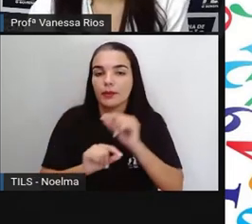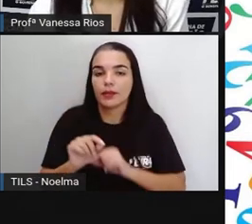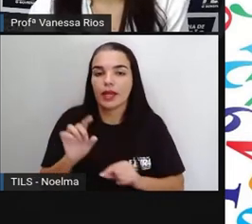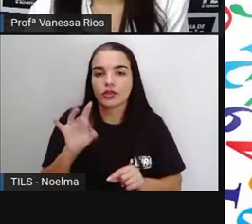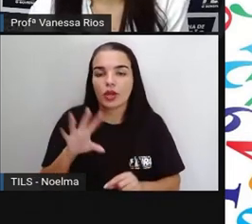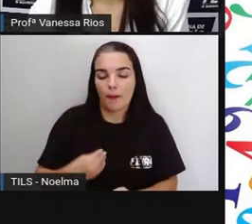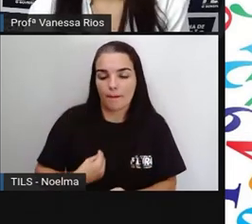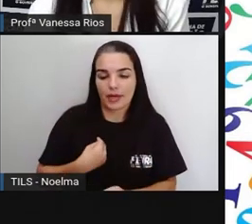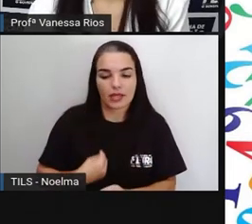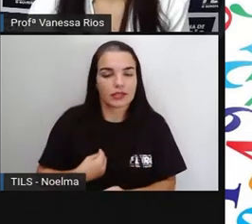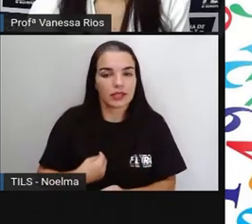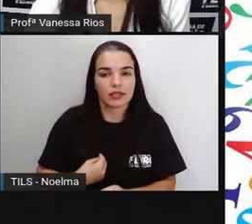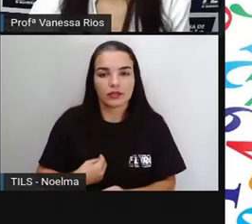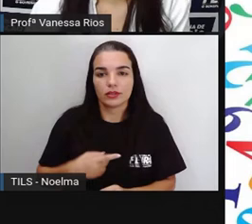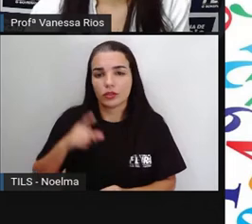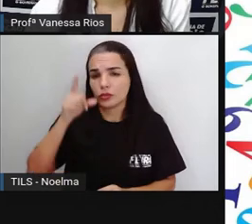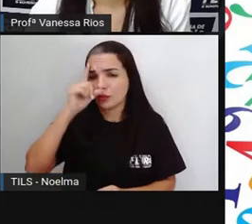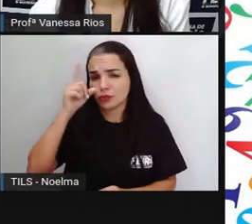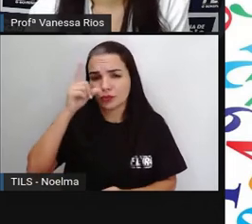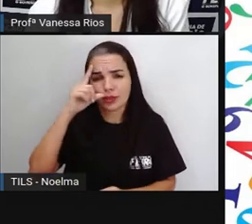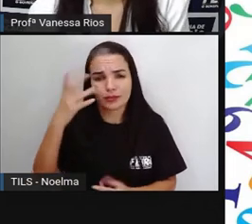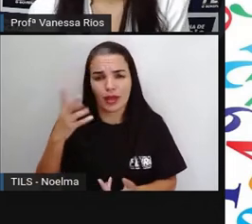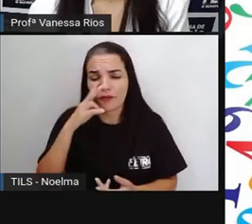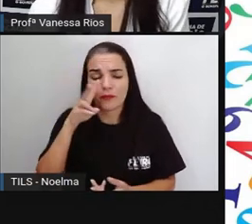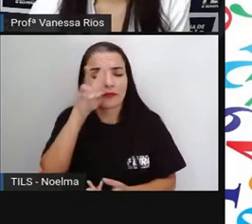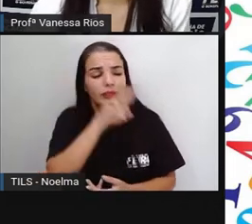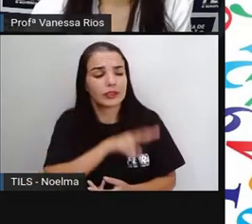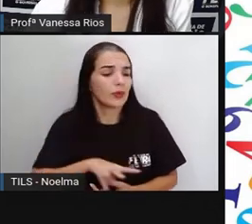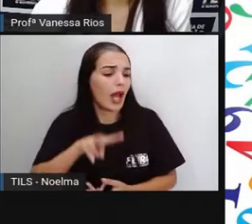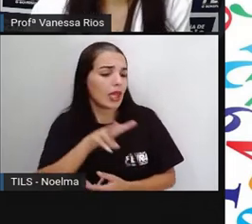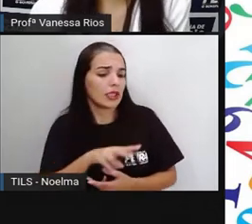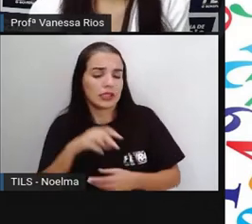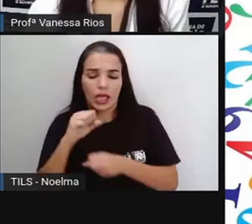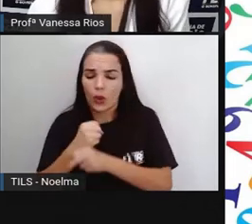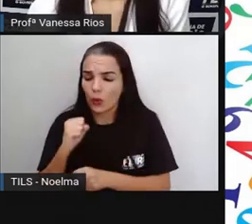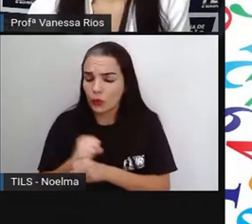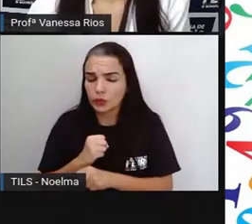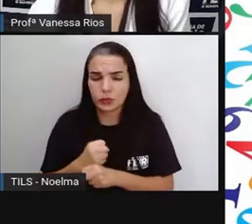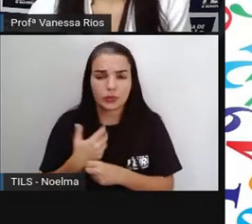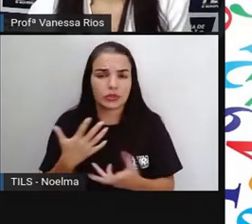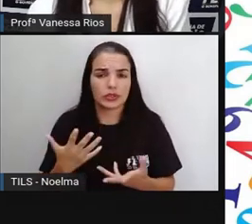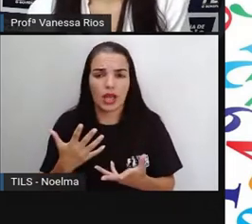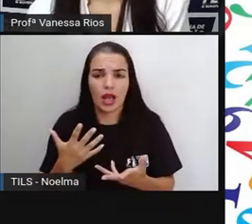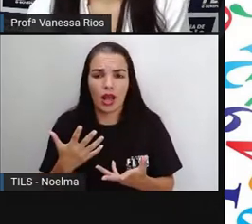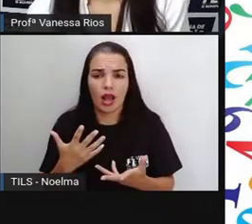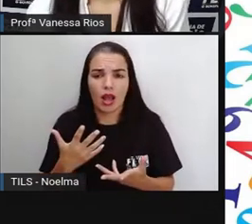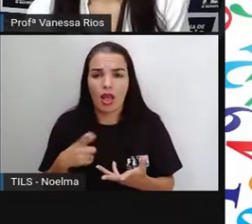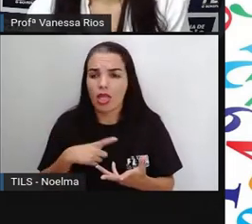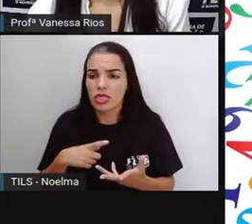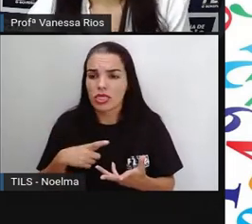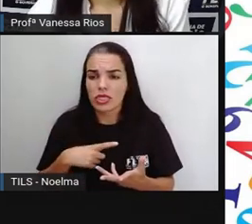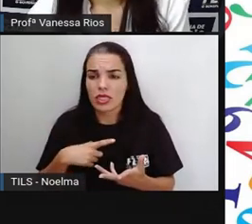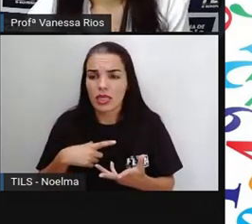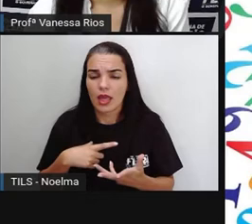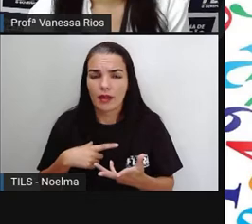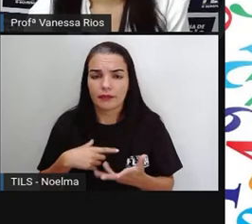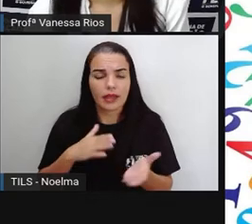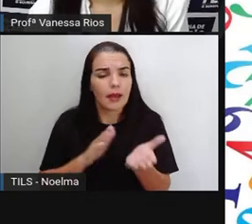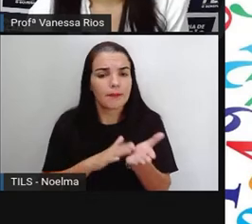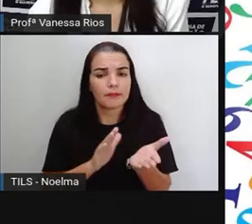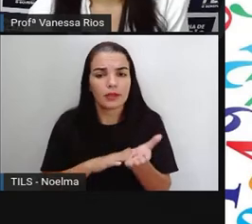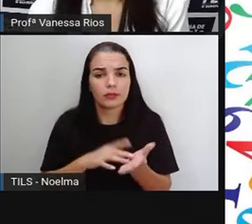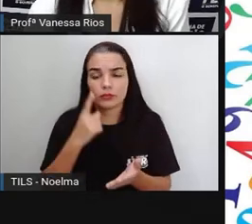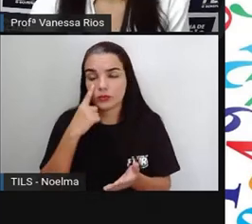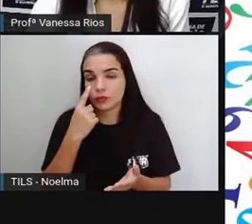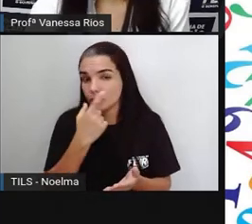estão presentes, né, naquilo que a gente visualiza nas construções, naquilo que está aí ao alcance dos